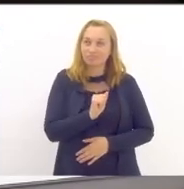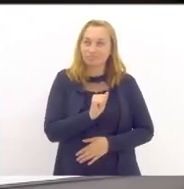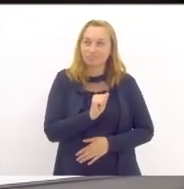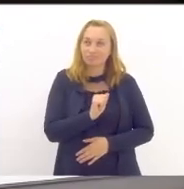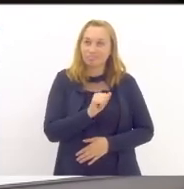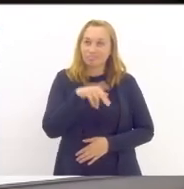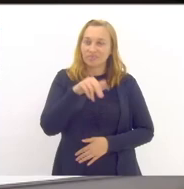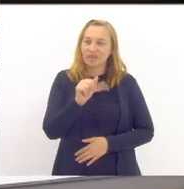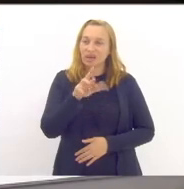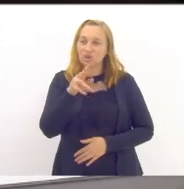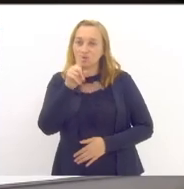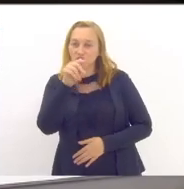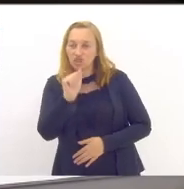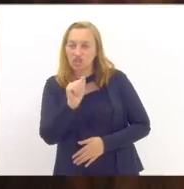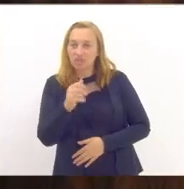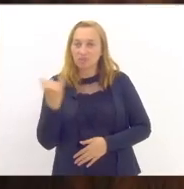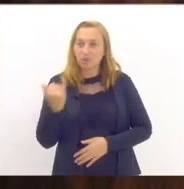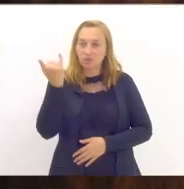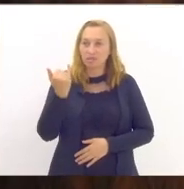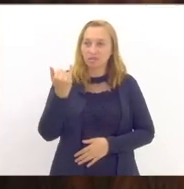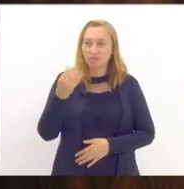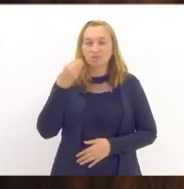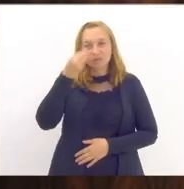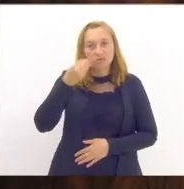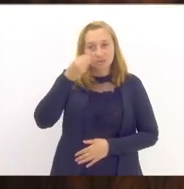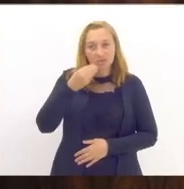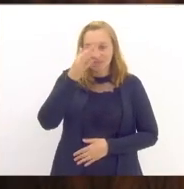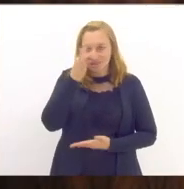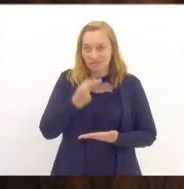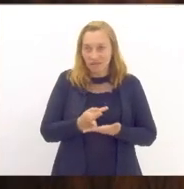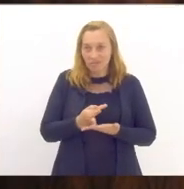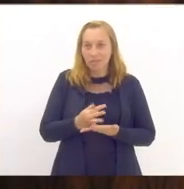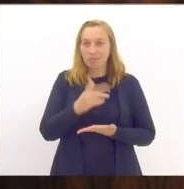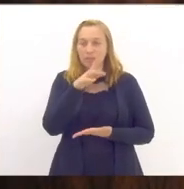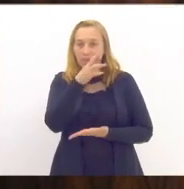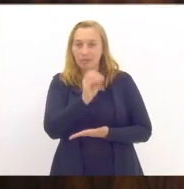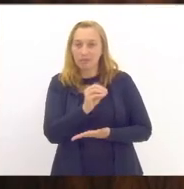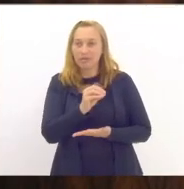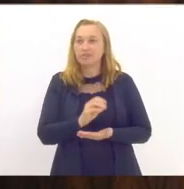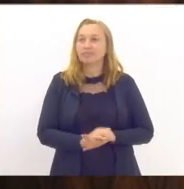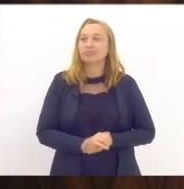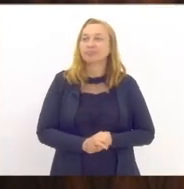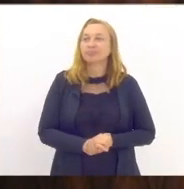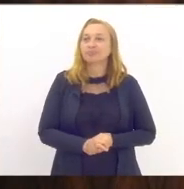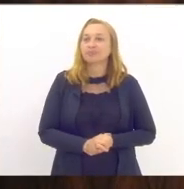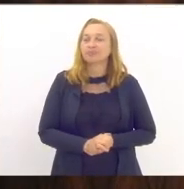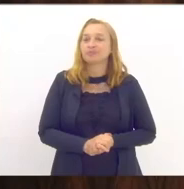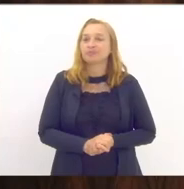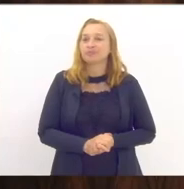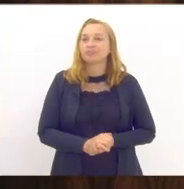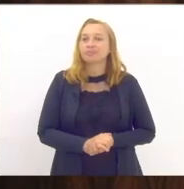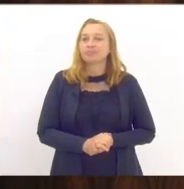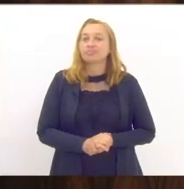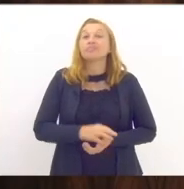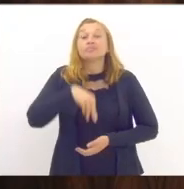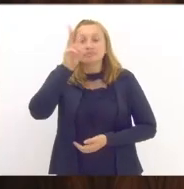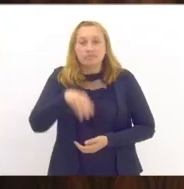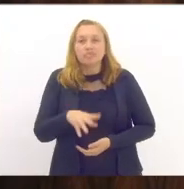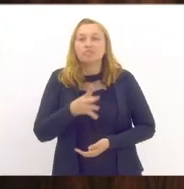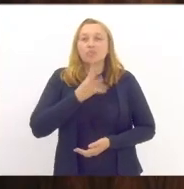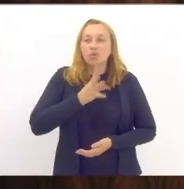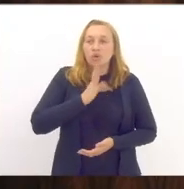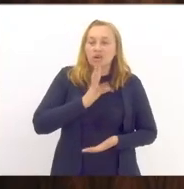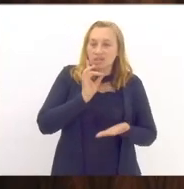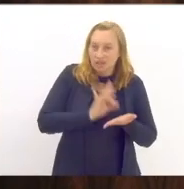uma analogia muito importante que eu trago da minha experiência de fé, Pedro. Diz a experiência de fé diz que quem conhece a